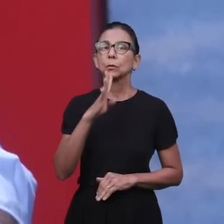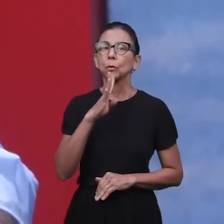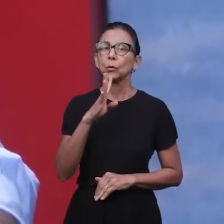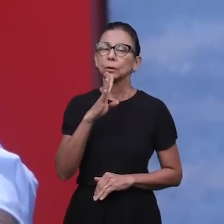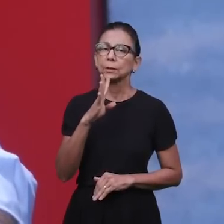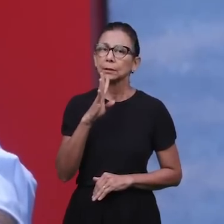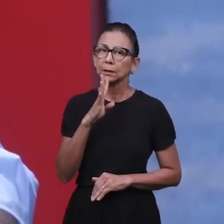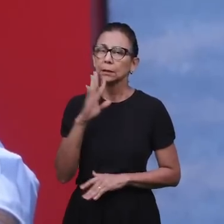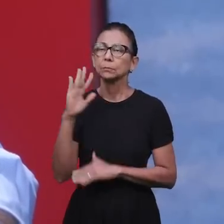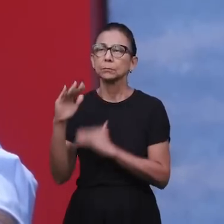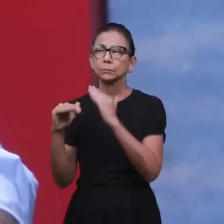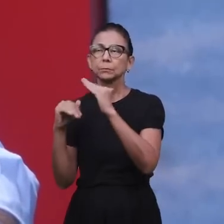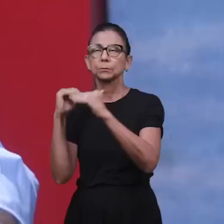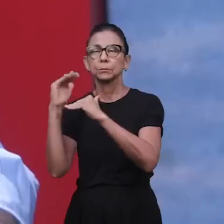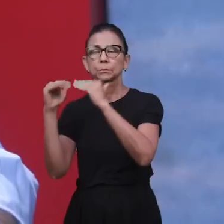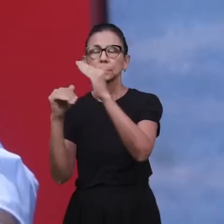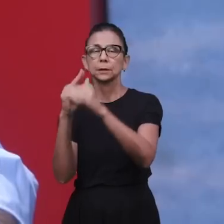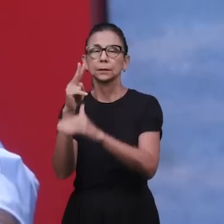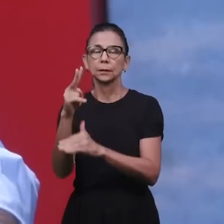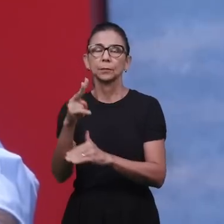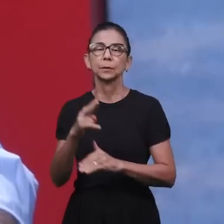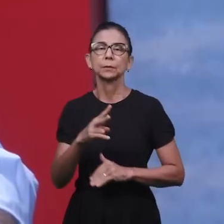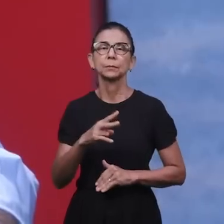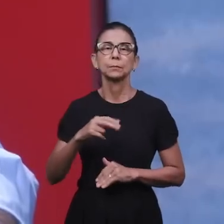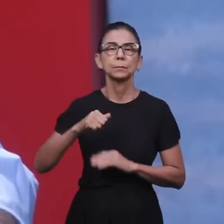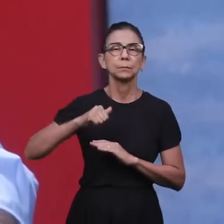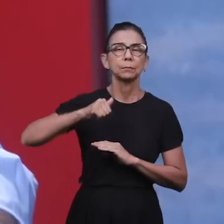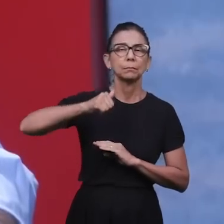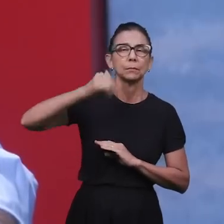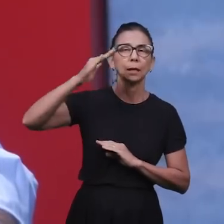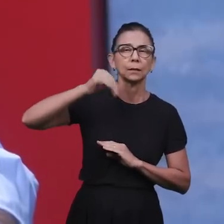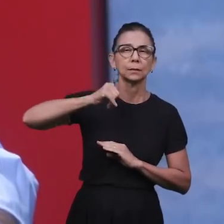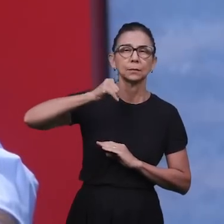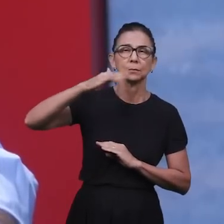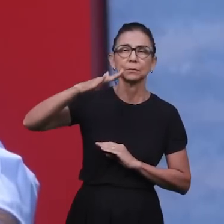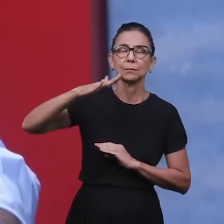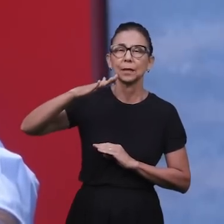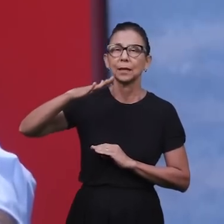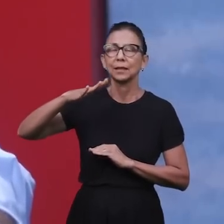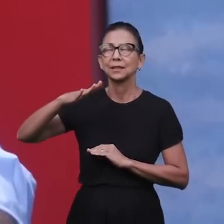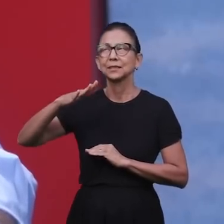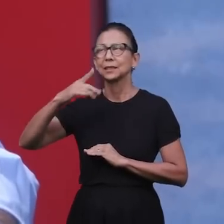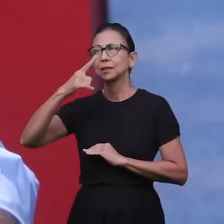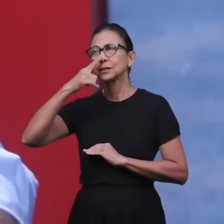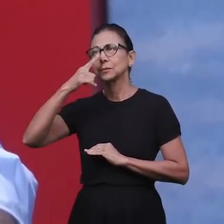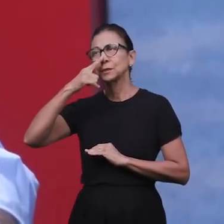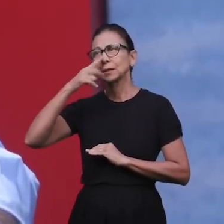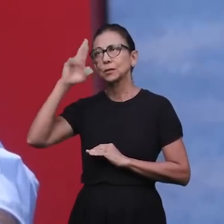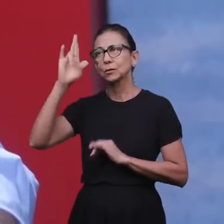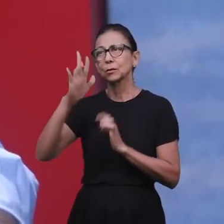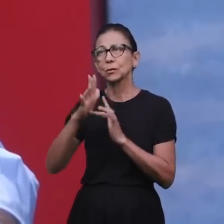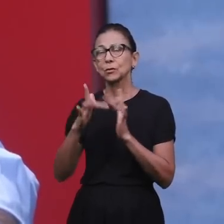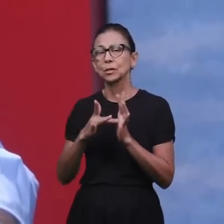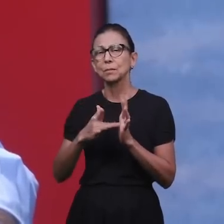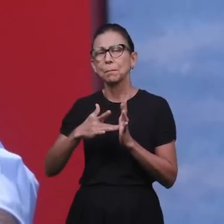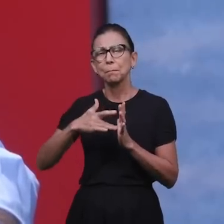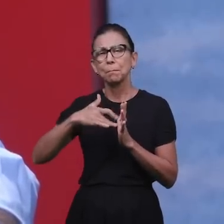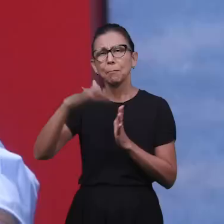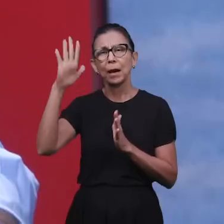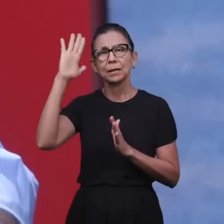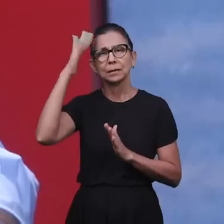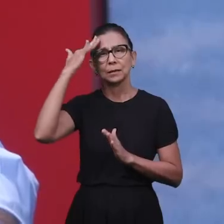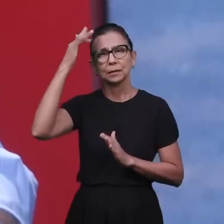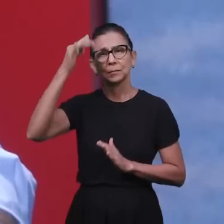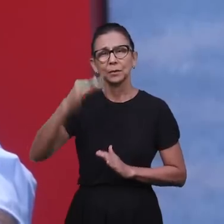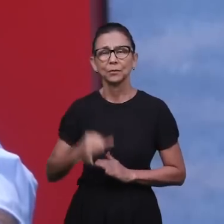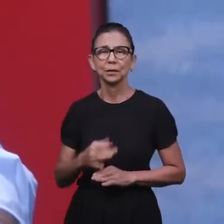em conhecer o Senhor. Quanto mais você conhecer o seu Salvador, mais discernimento você vai ter. Então, como é que